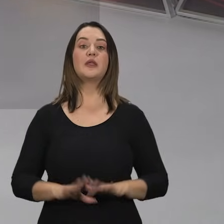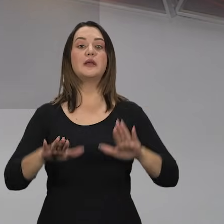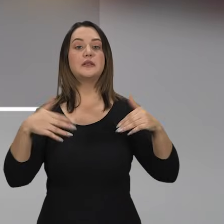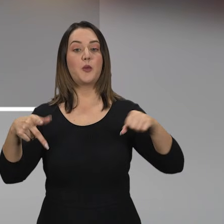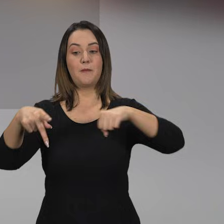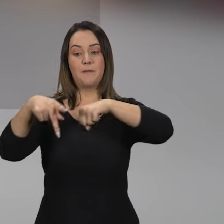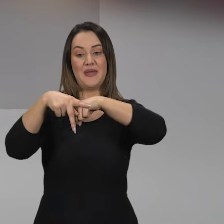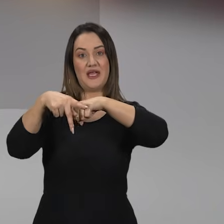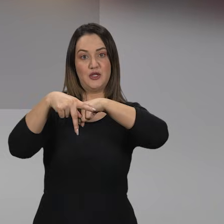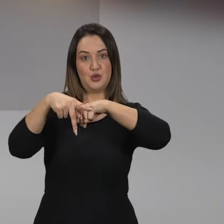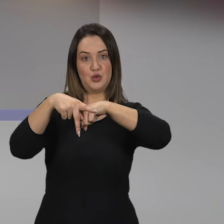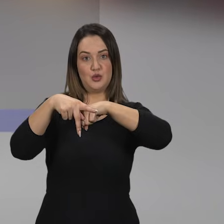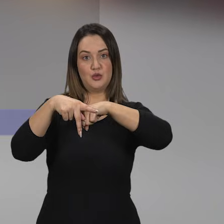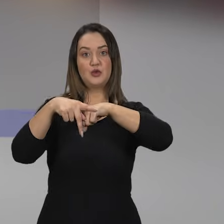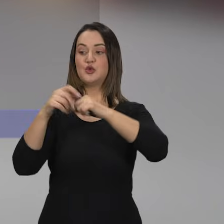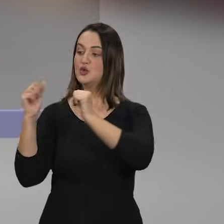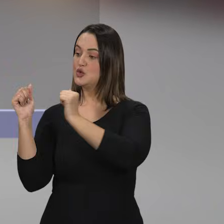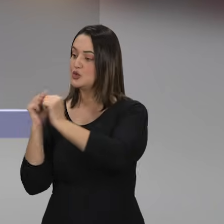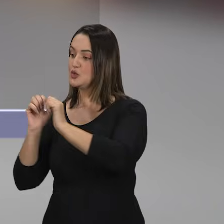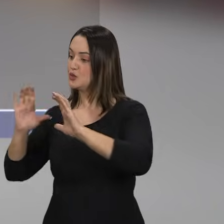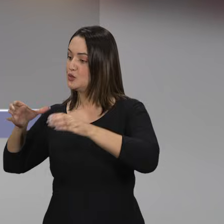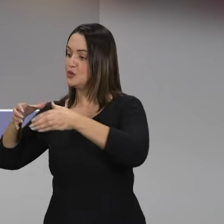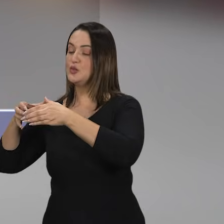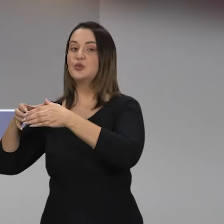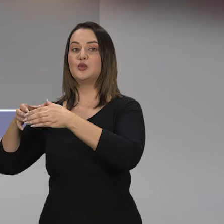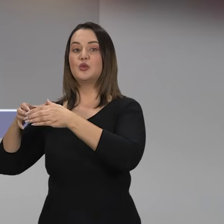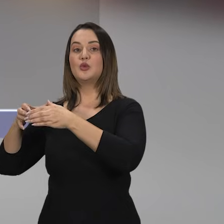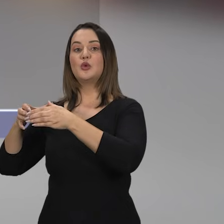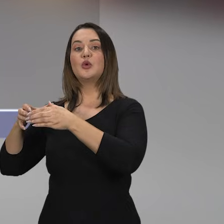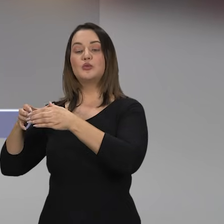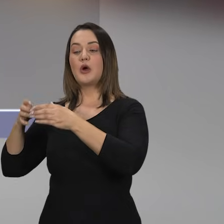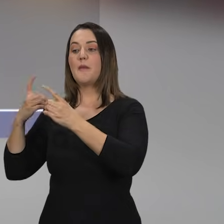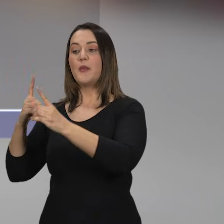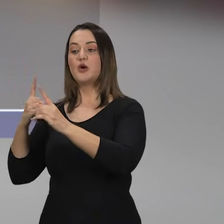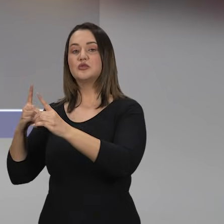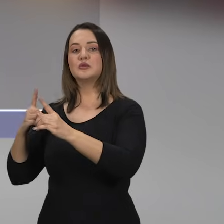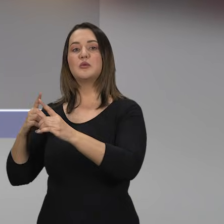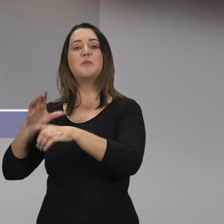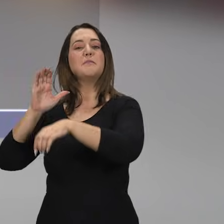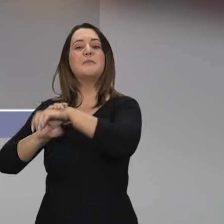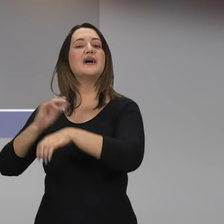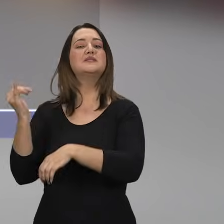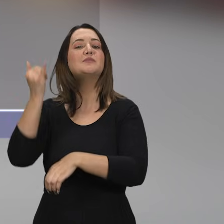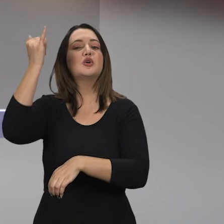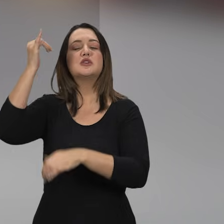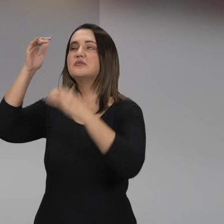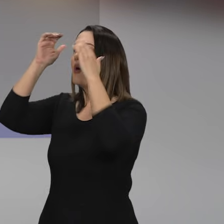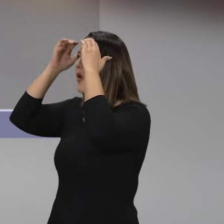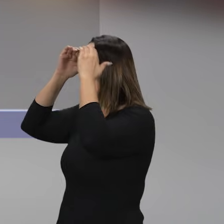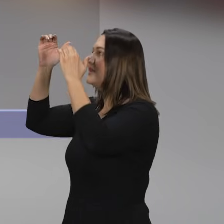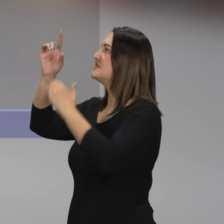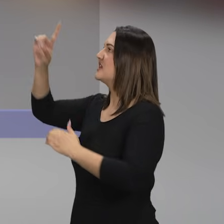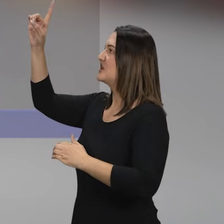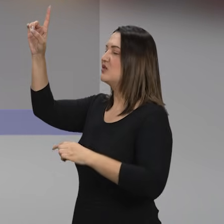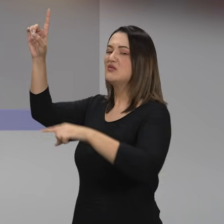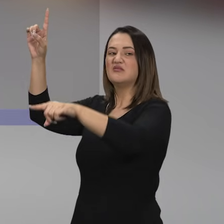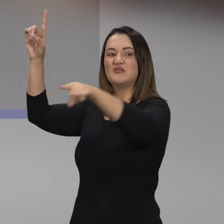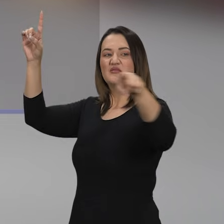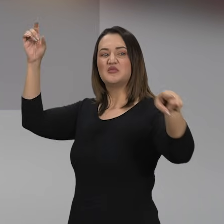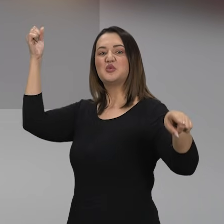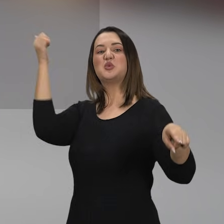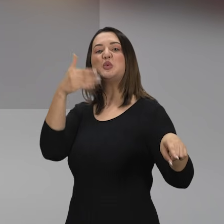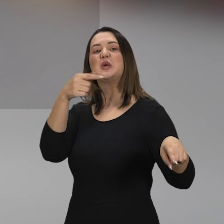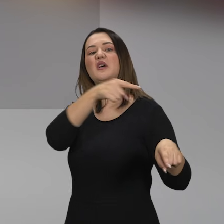diz assim, então Pedro e os demais apóstolos afirmaram, antes importa obedecer a Deus do que